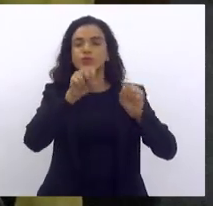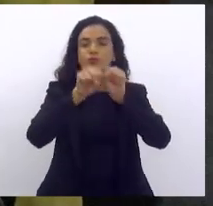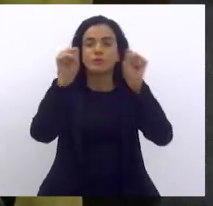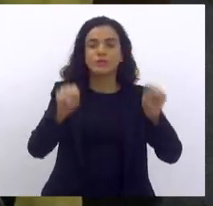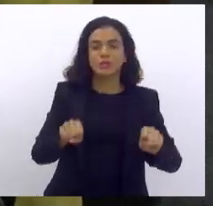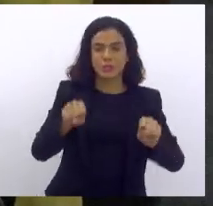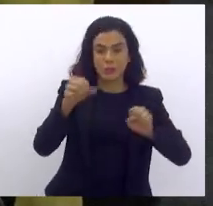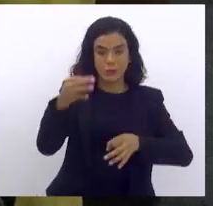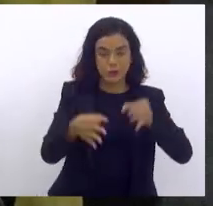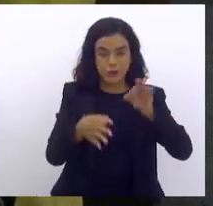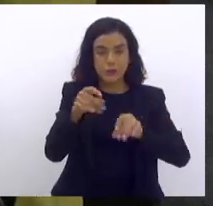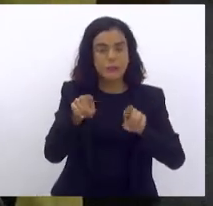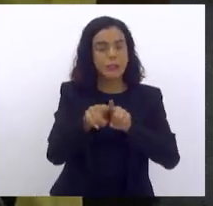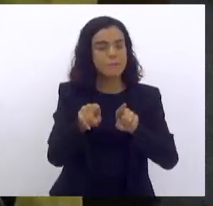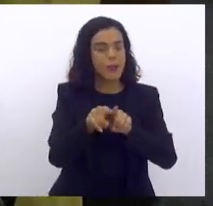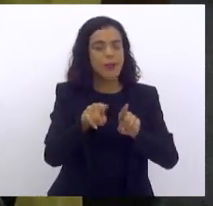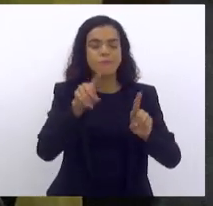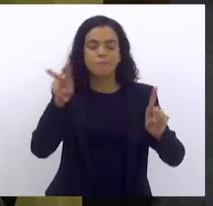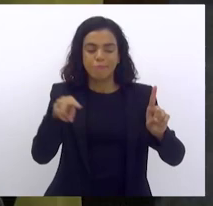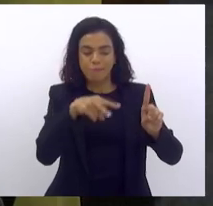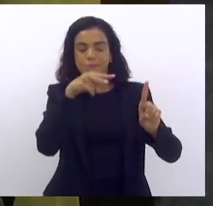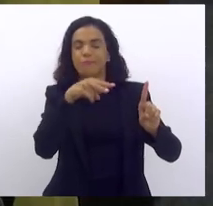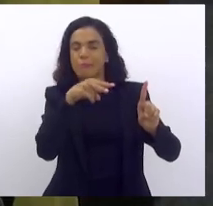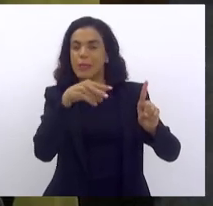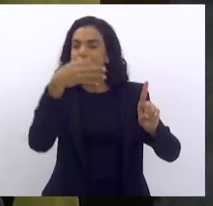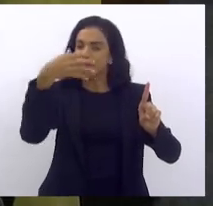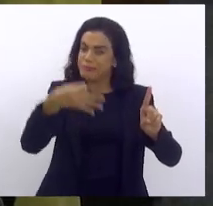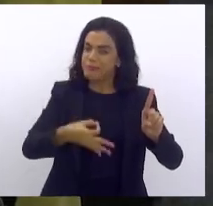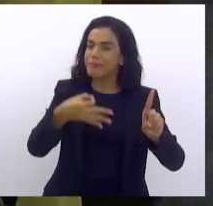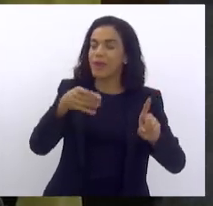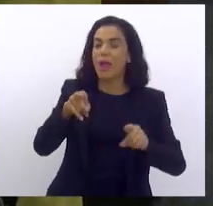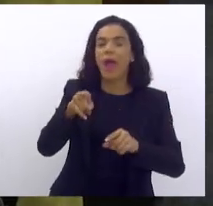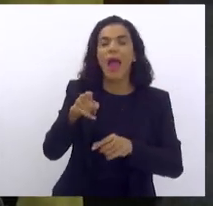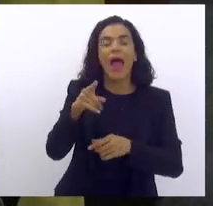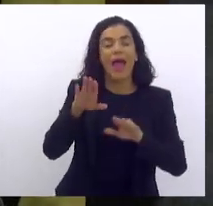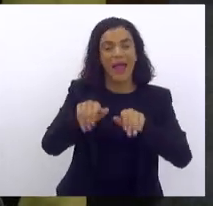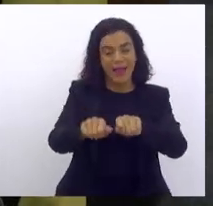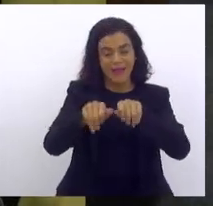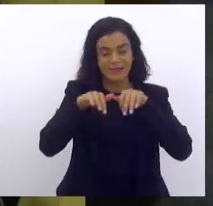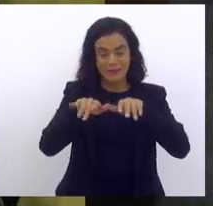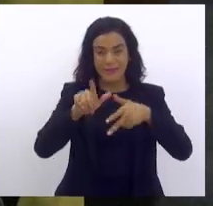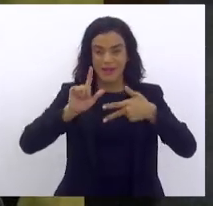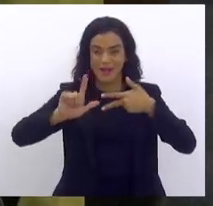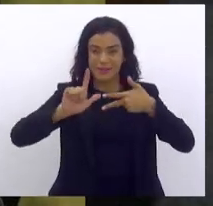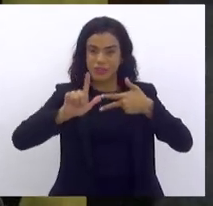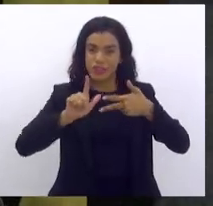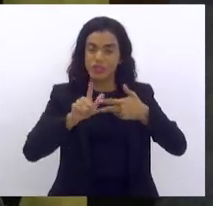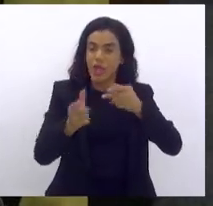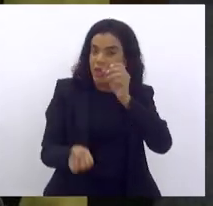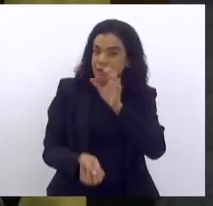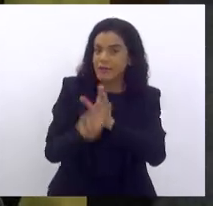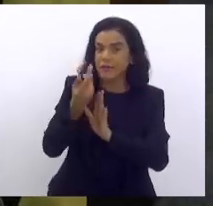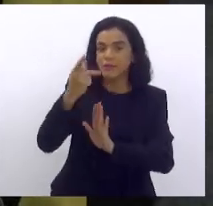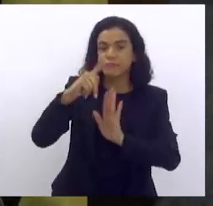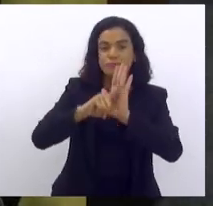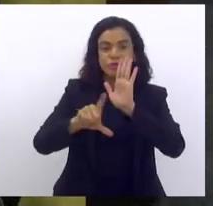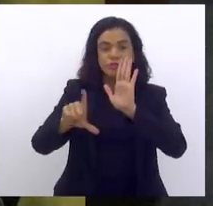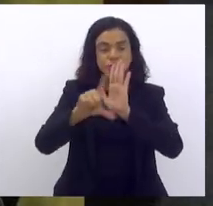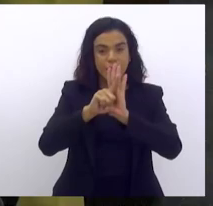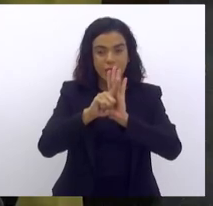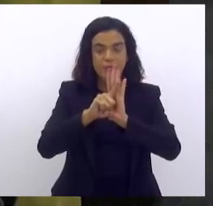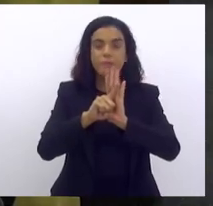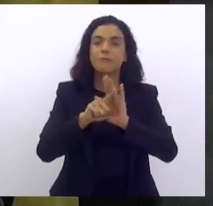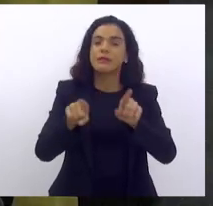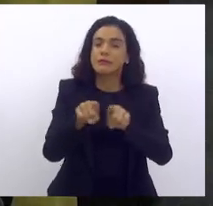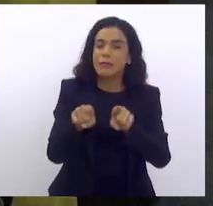e reconhecer a importância de uma casa legislativa como essa estar produzindo não só